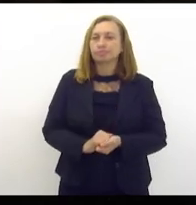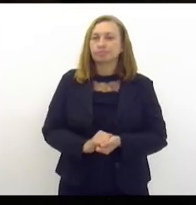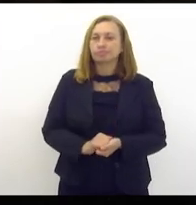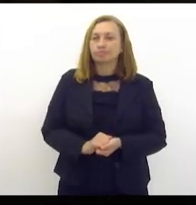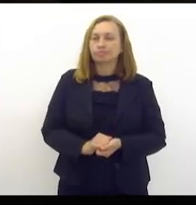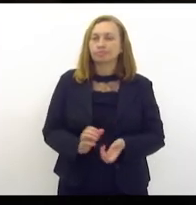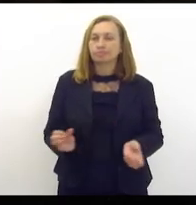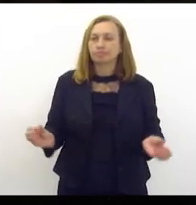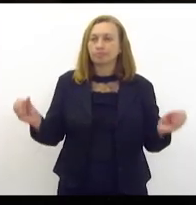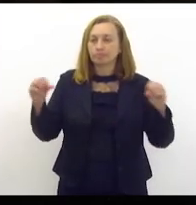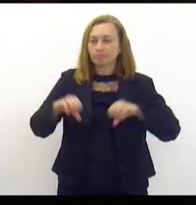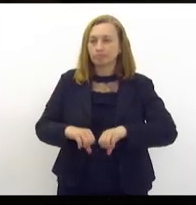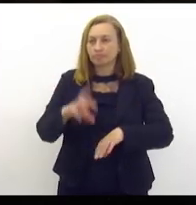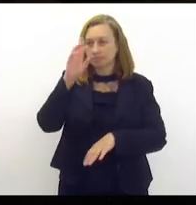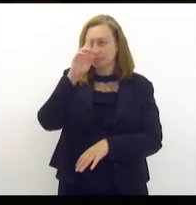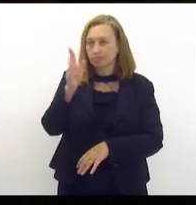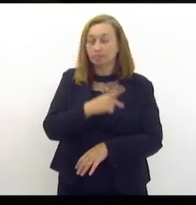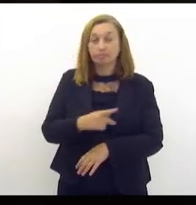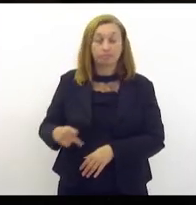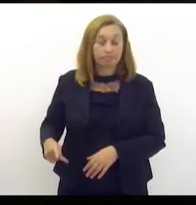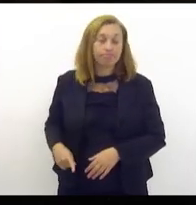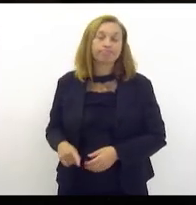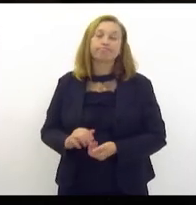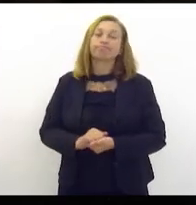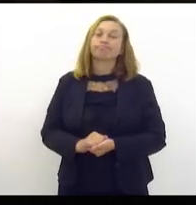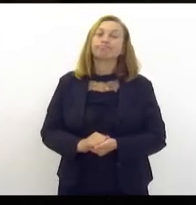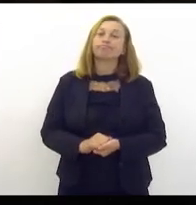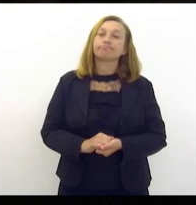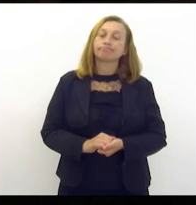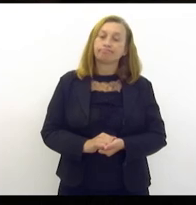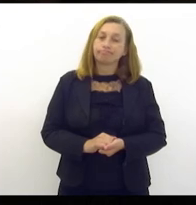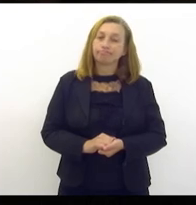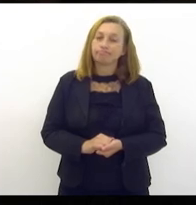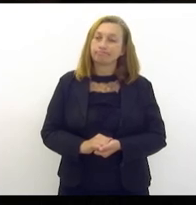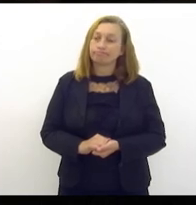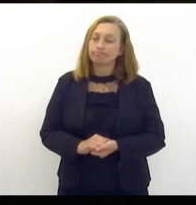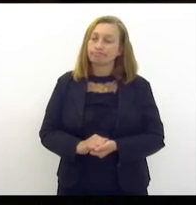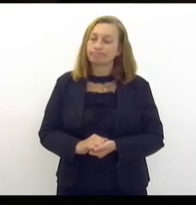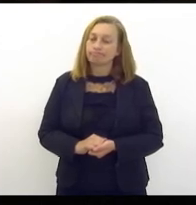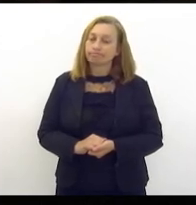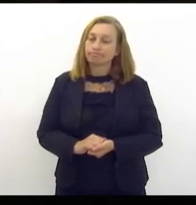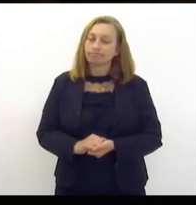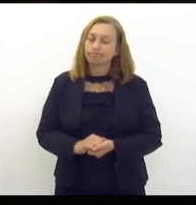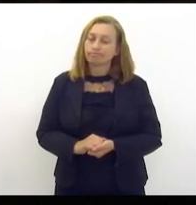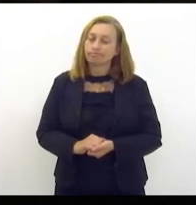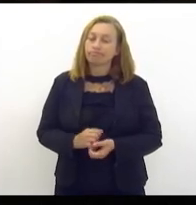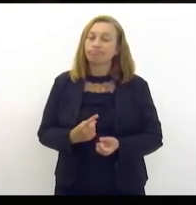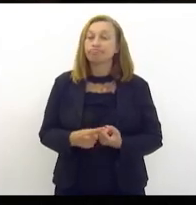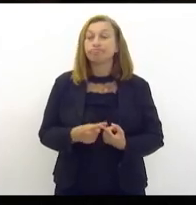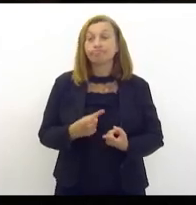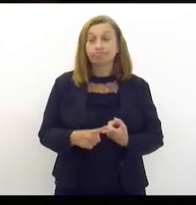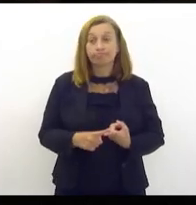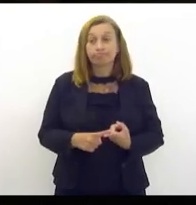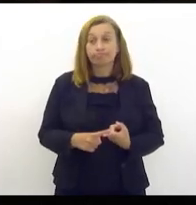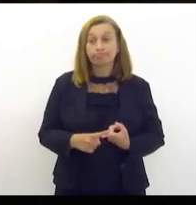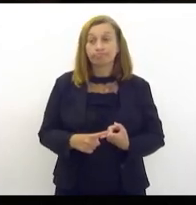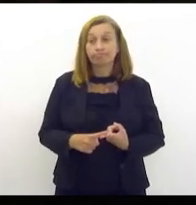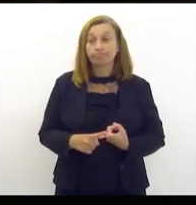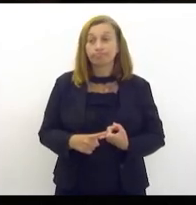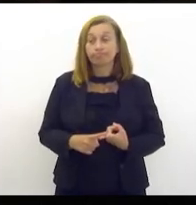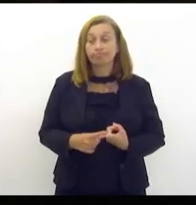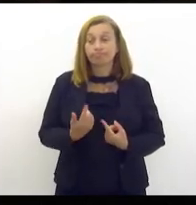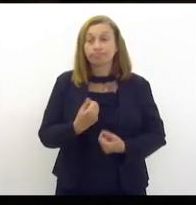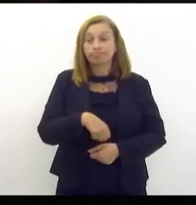colapso, senhor presidente, caminha para o colapso. Porque o regime